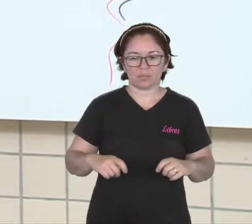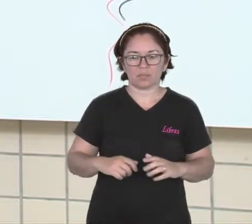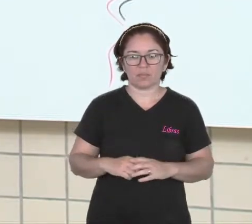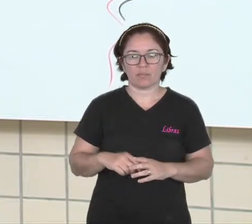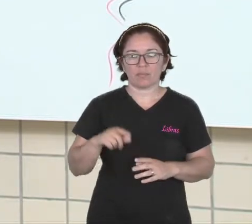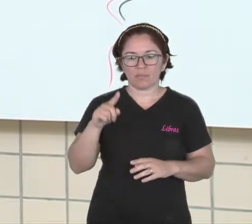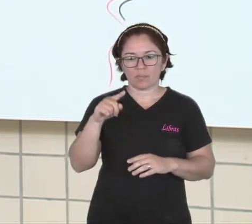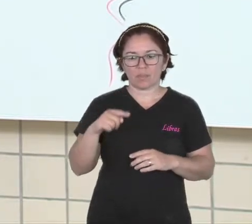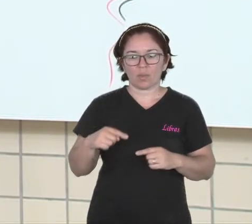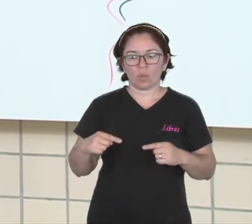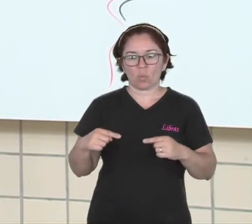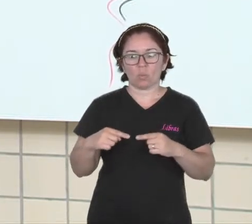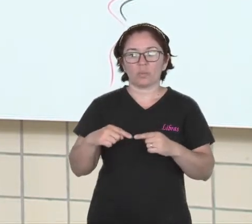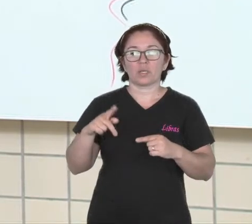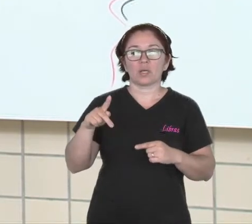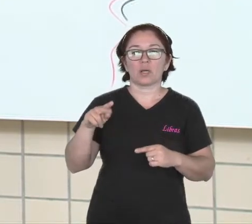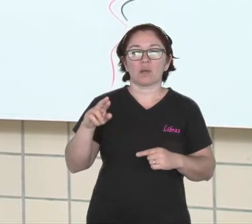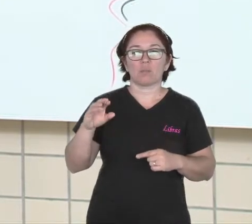PROCON da nossa cidade.